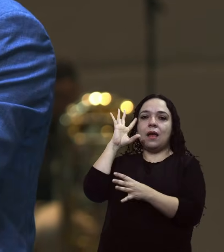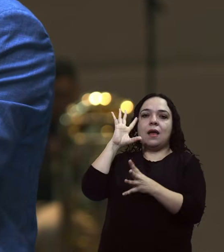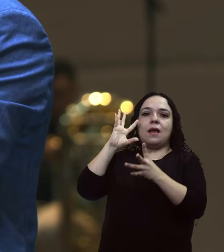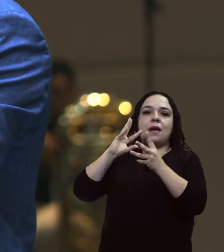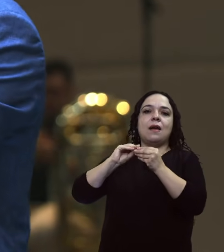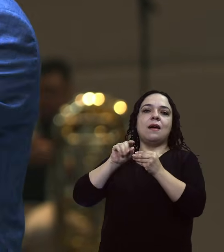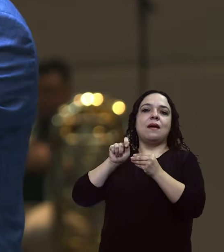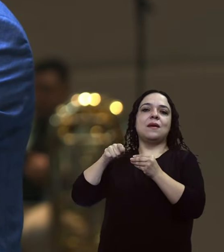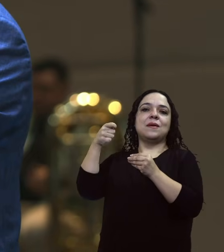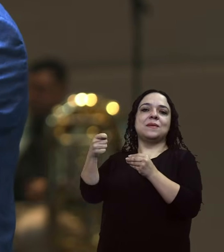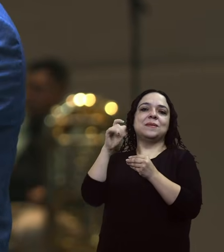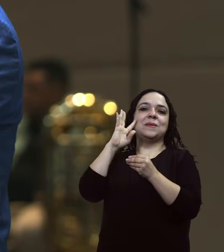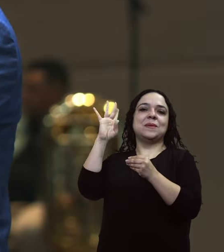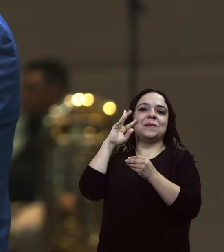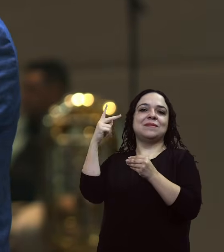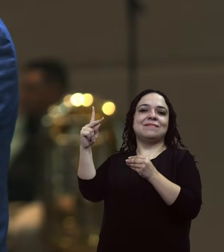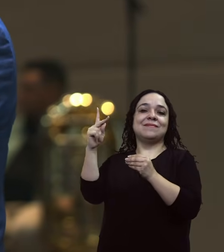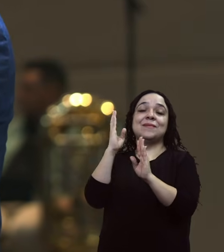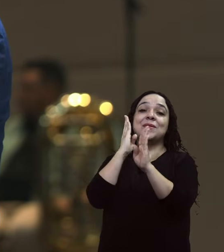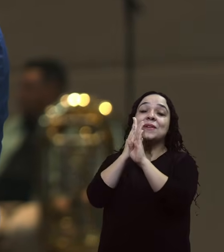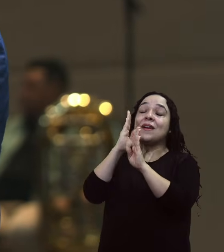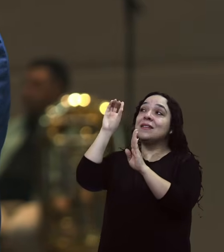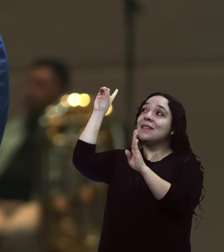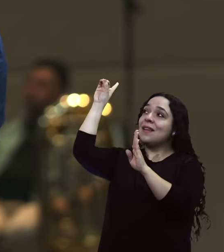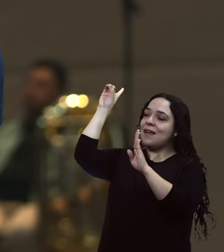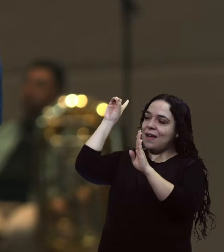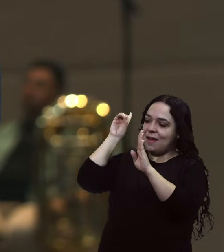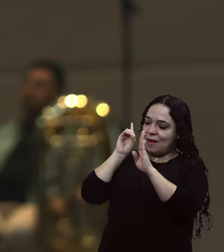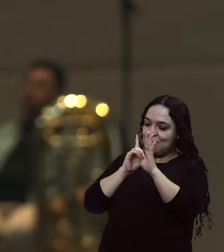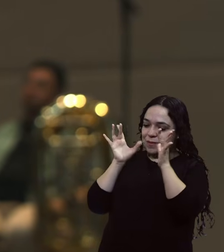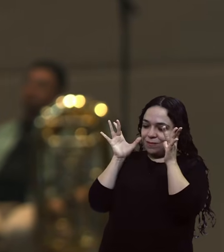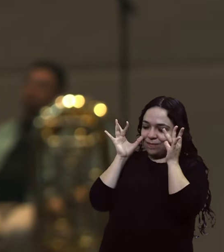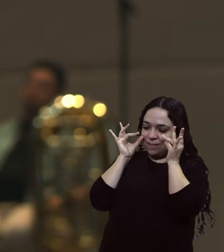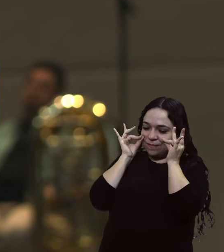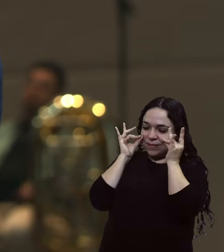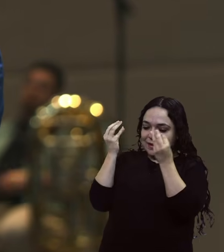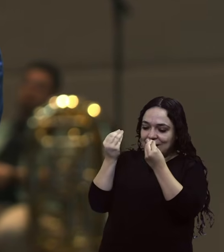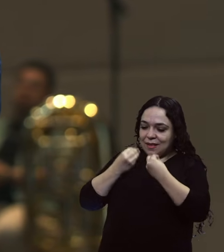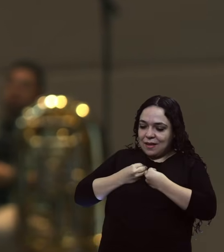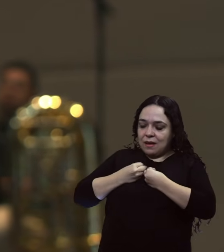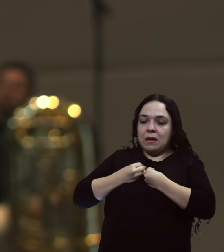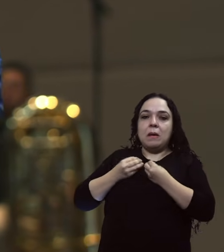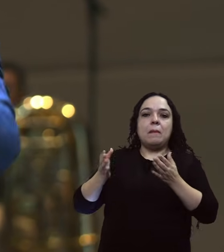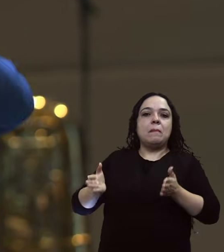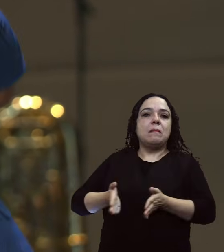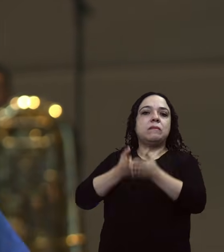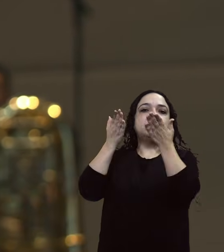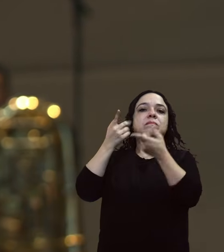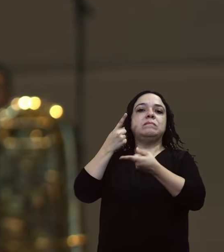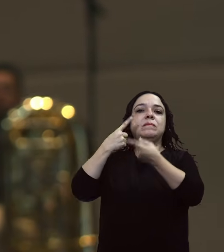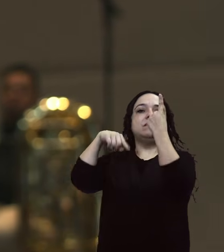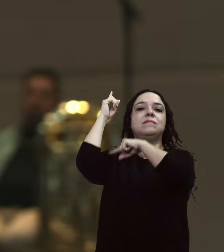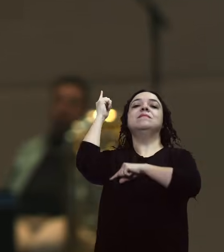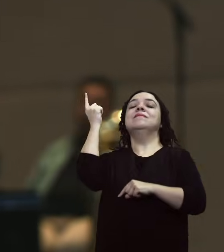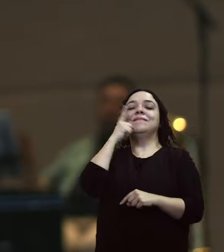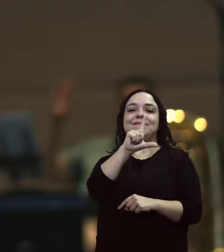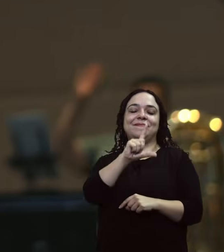extraordinária na vida de José o faz prosperar. Quantos querem